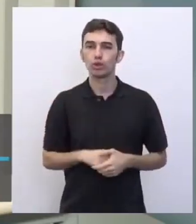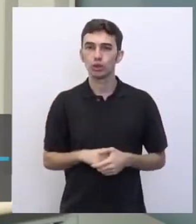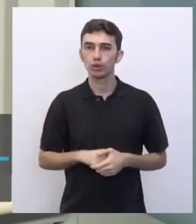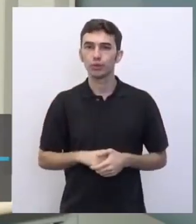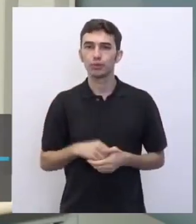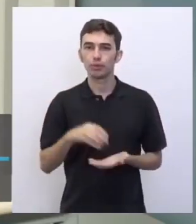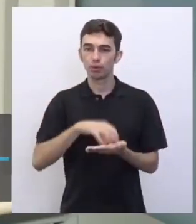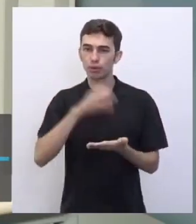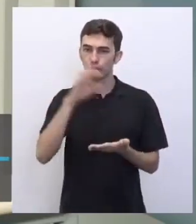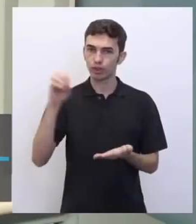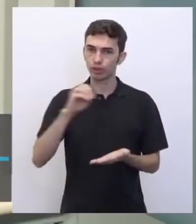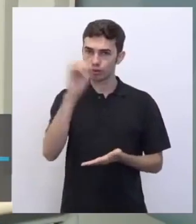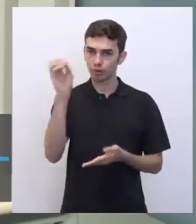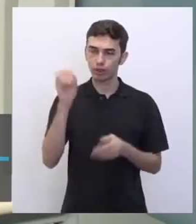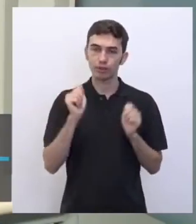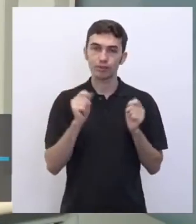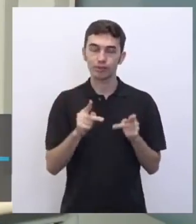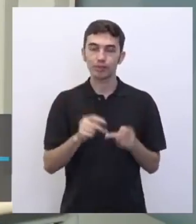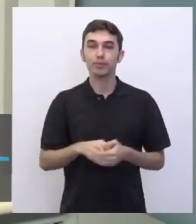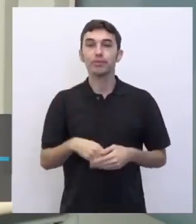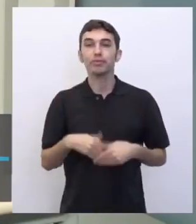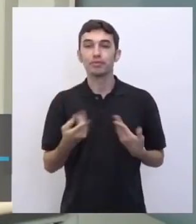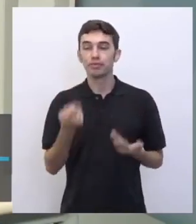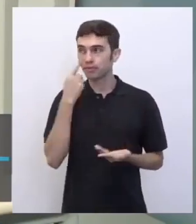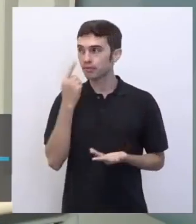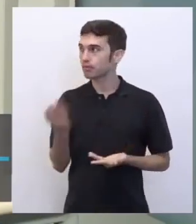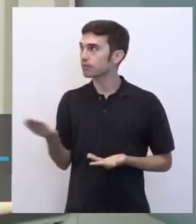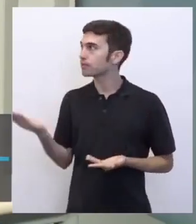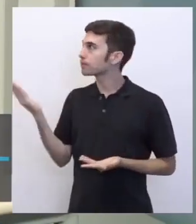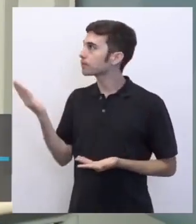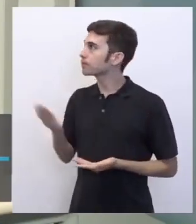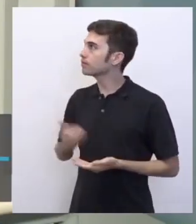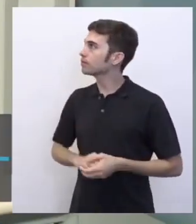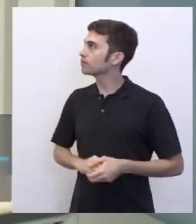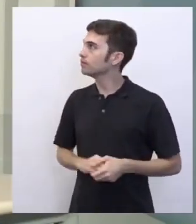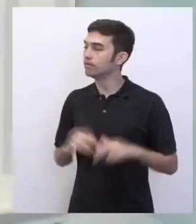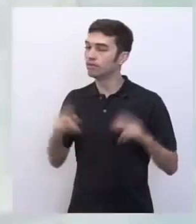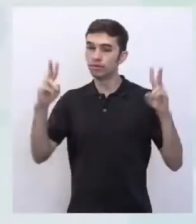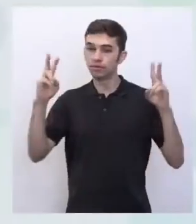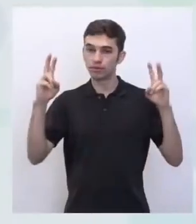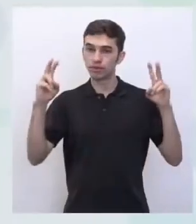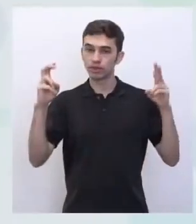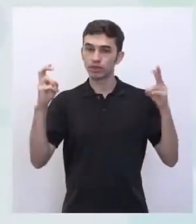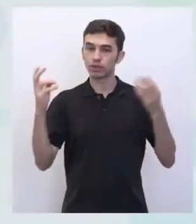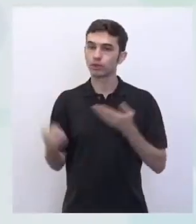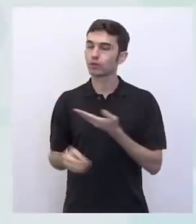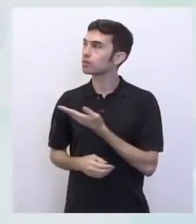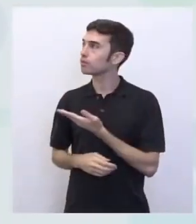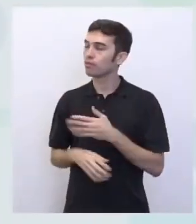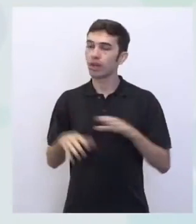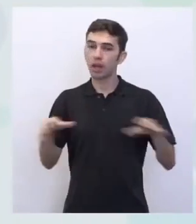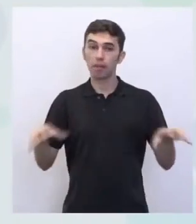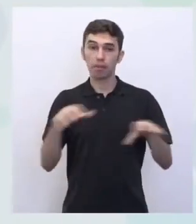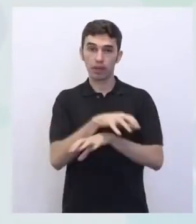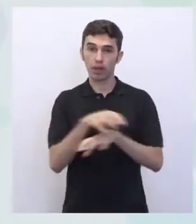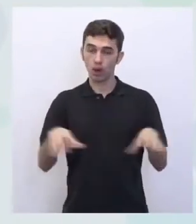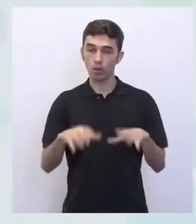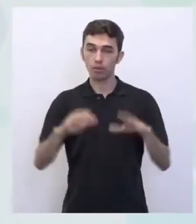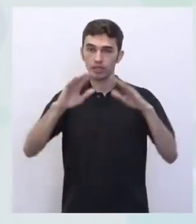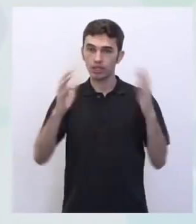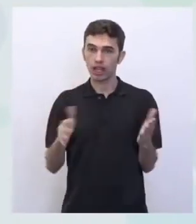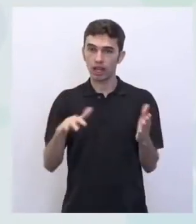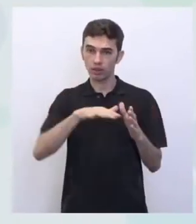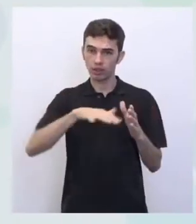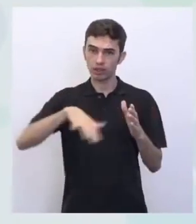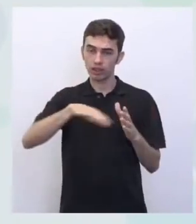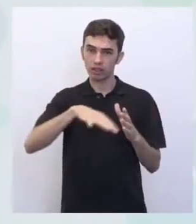do Centro de Mídias. Então, aparece na tela para vocês agora o título da aula: Biomas e